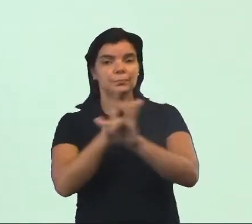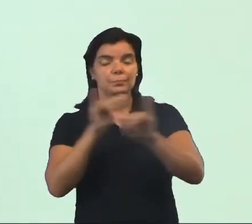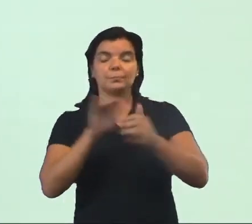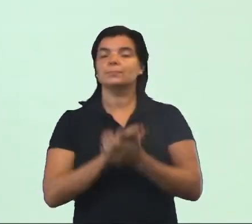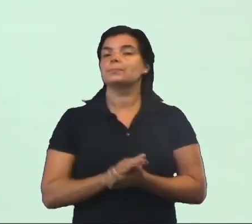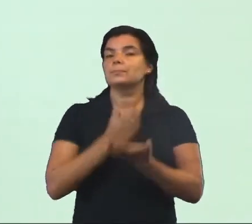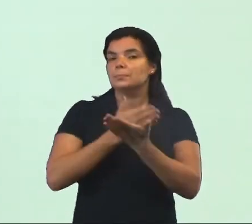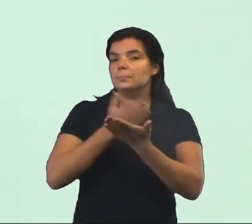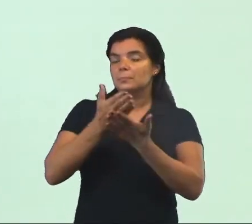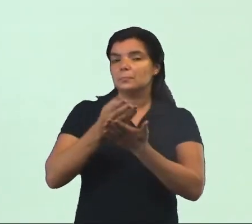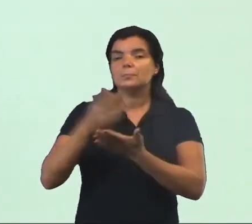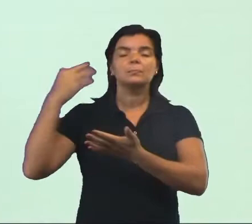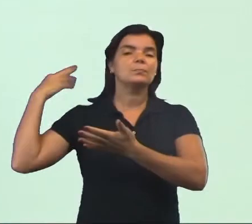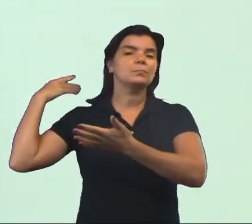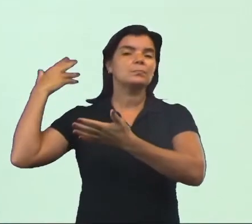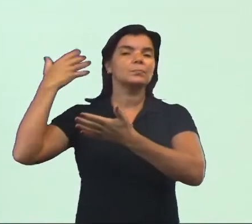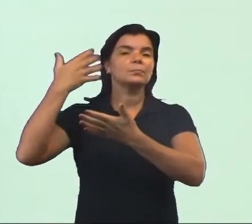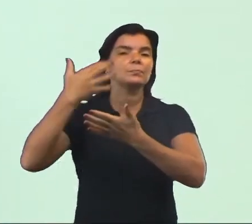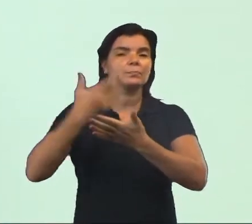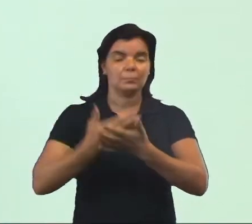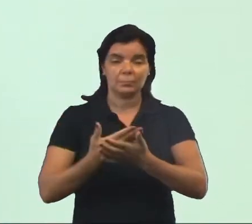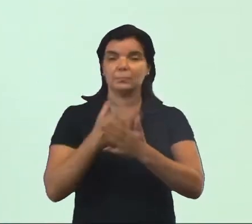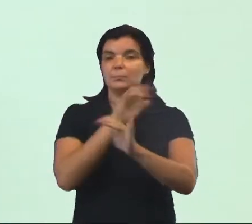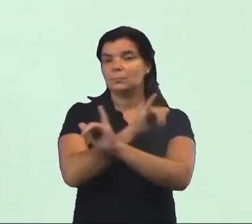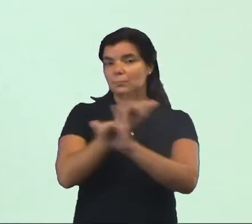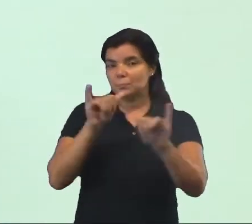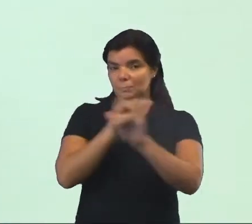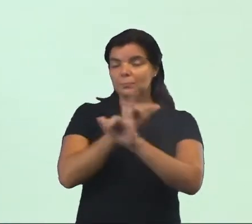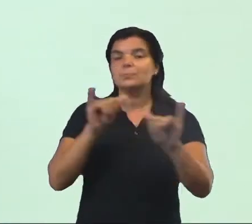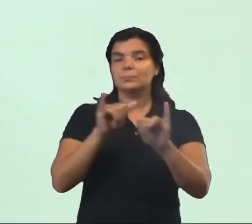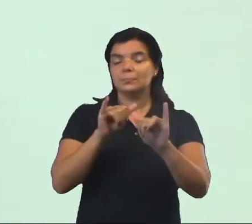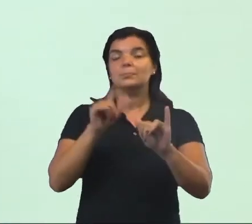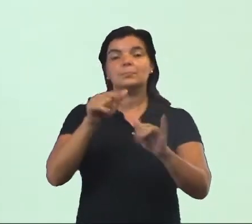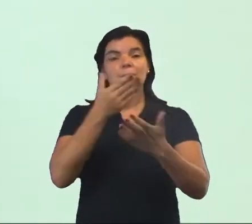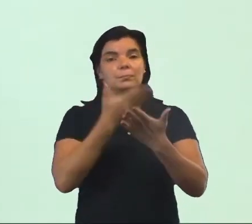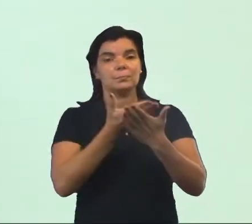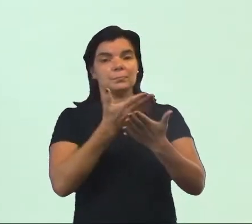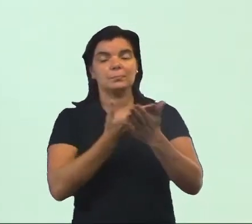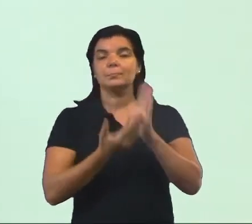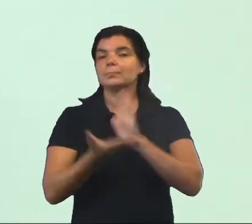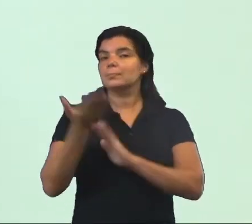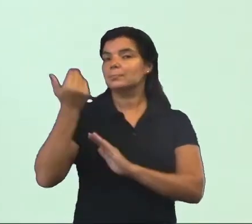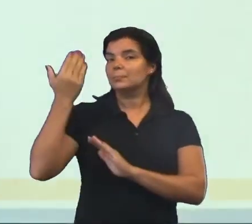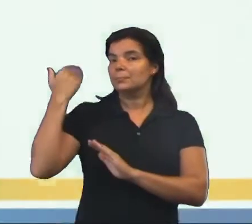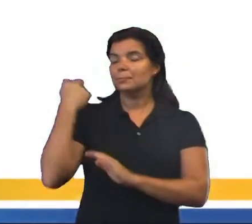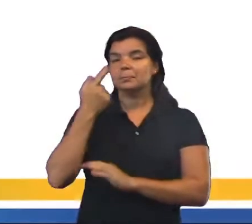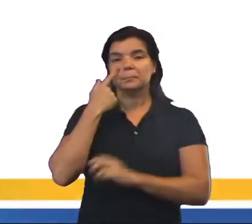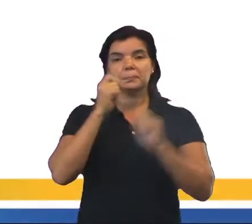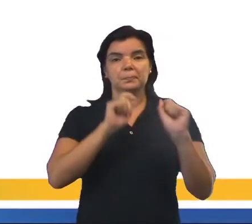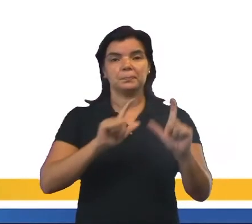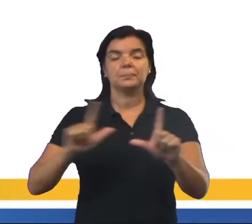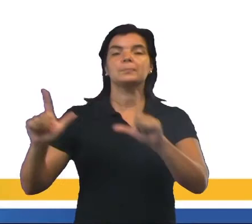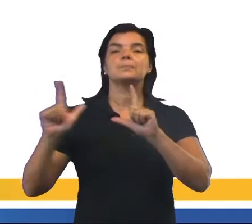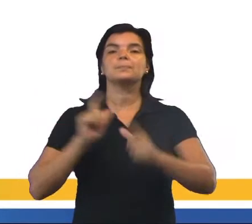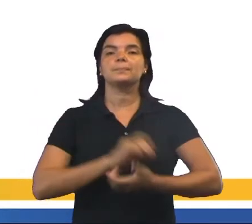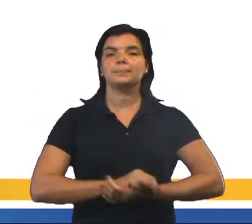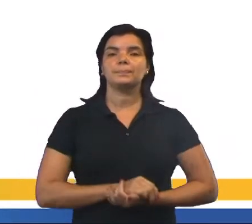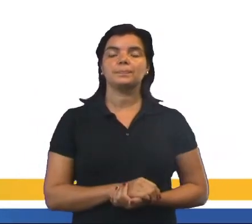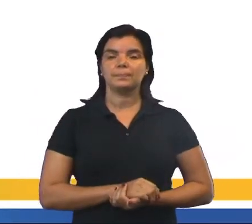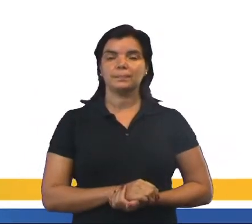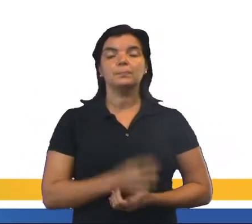iniciar, vamos relembrar o que é notícia, que foi o gênero textual que estudamos na última aula. Acompanhem comigo o